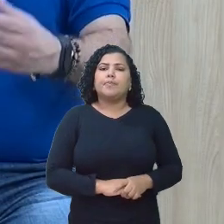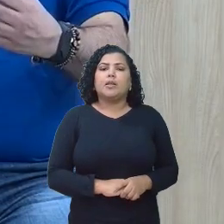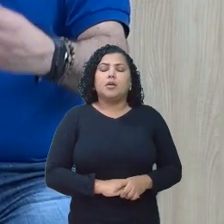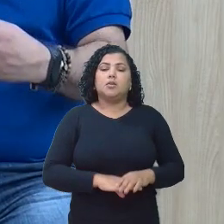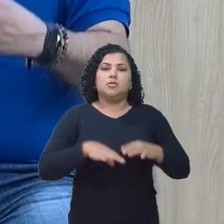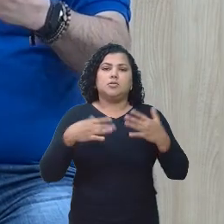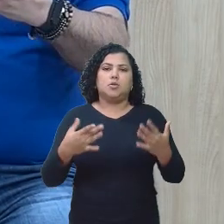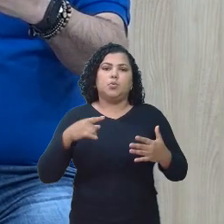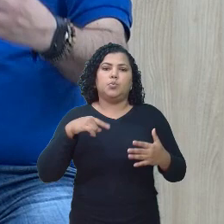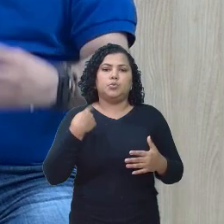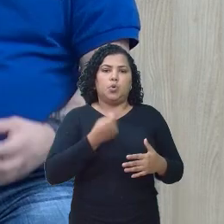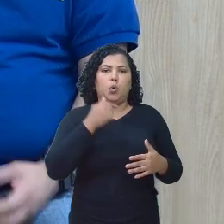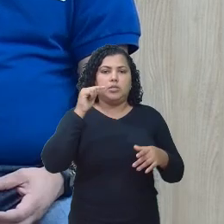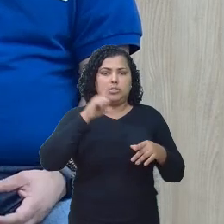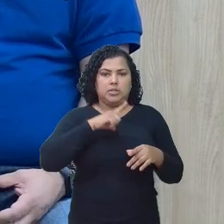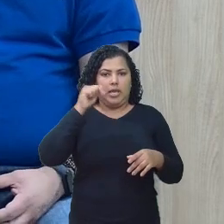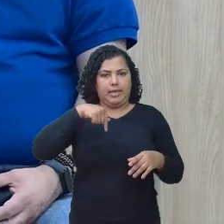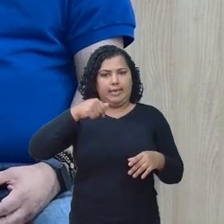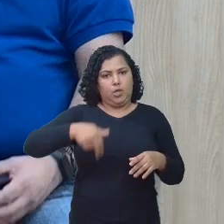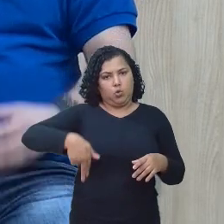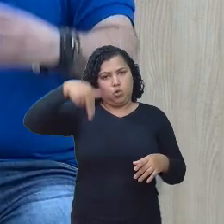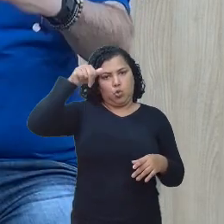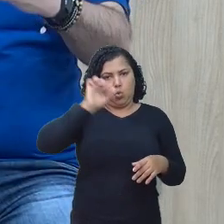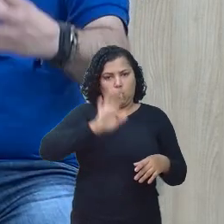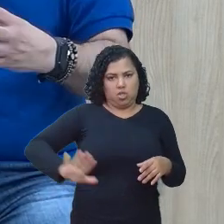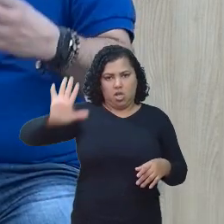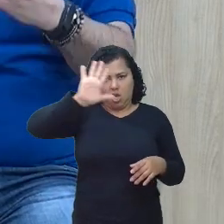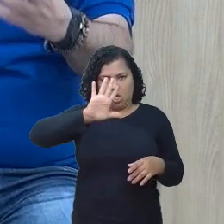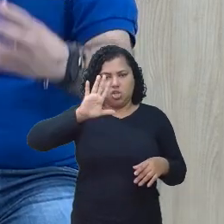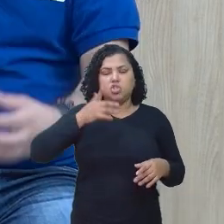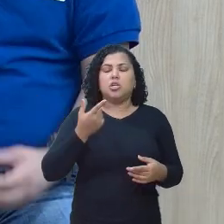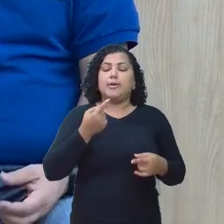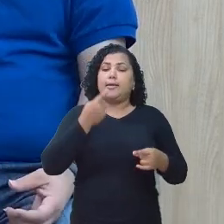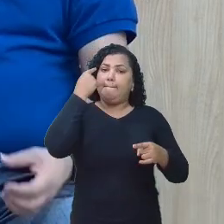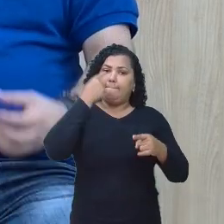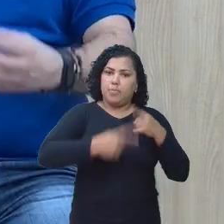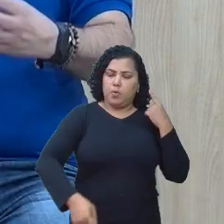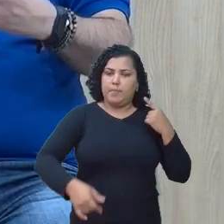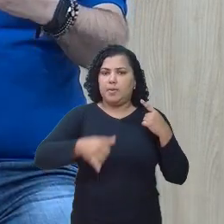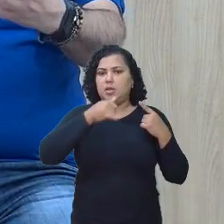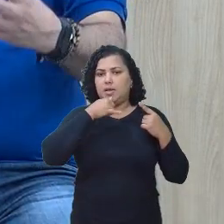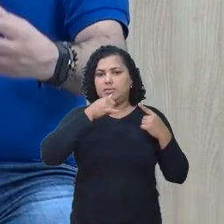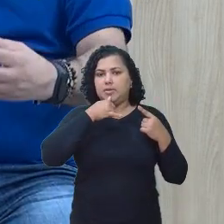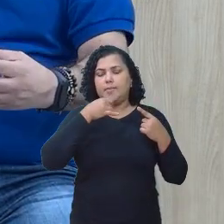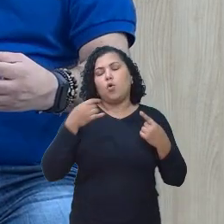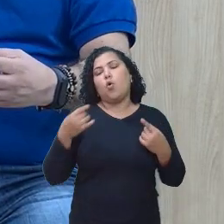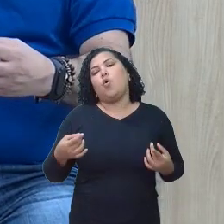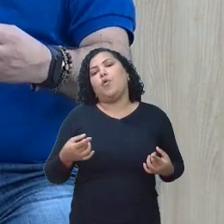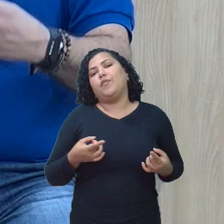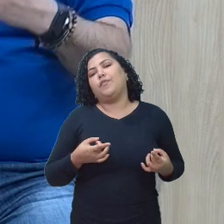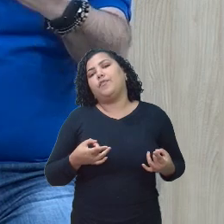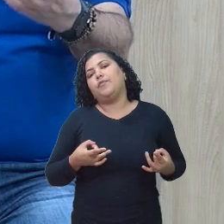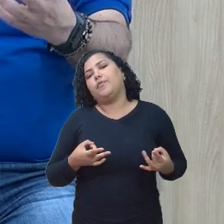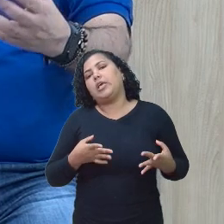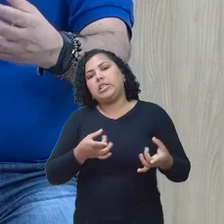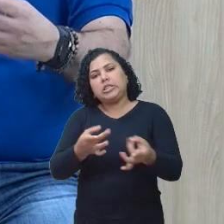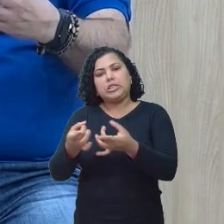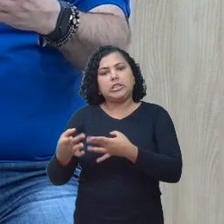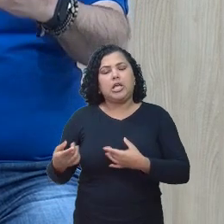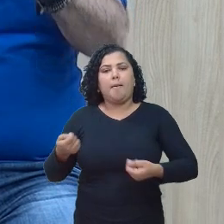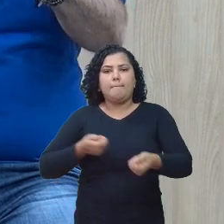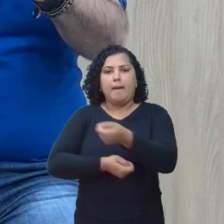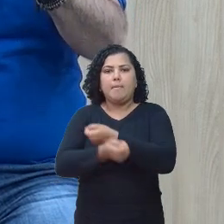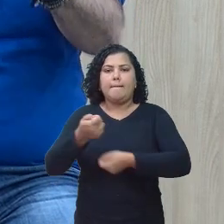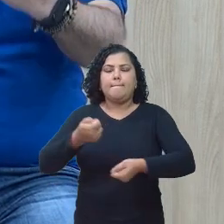gente tenha aqui na região do Nordeste, por exemplo, essa questão da proibição do tráfico, né, de indígenas, né,